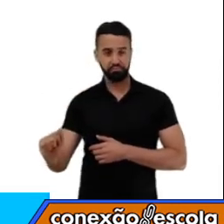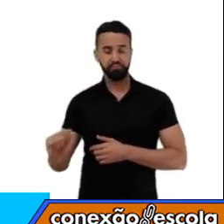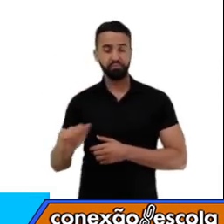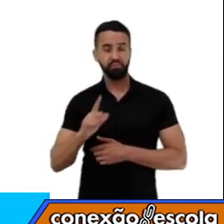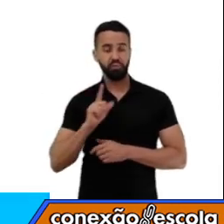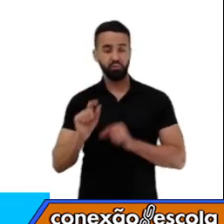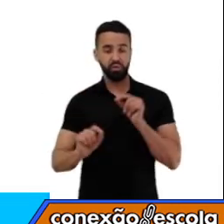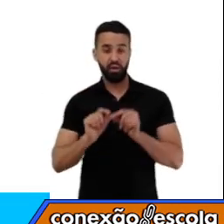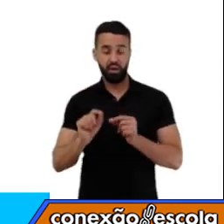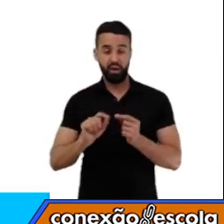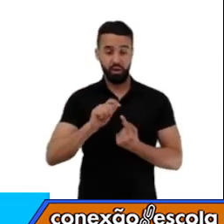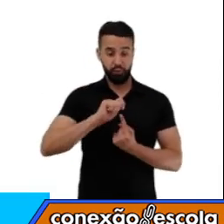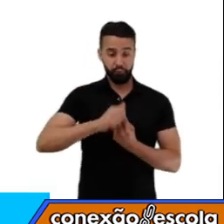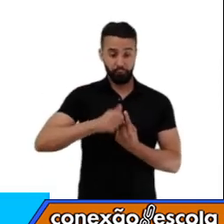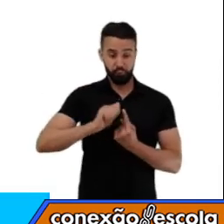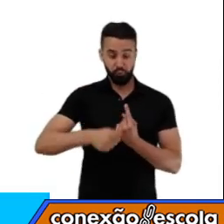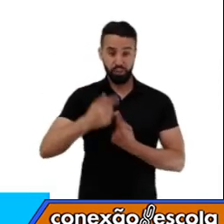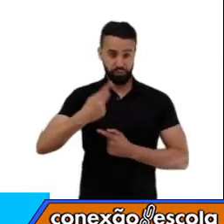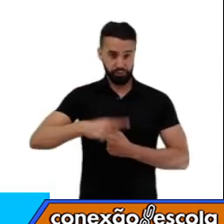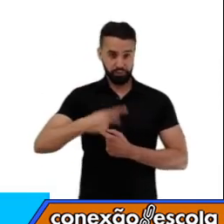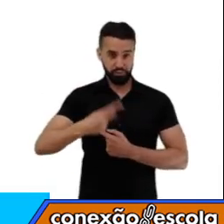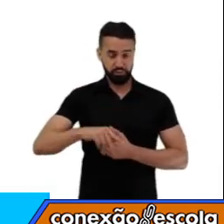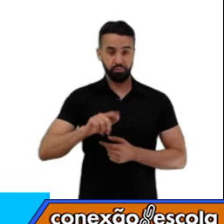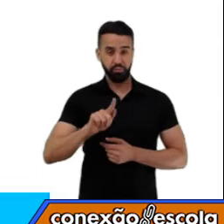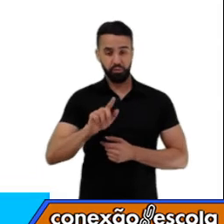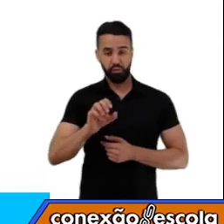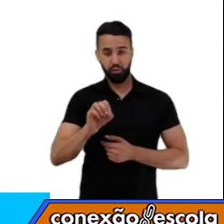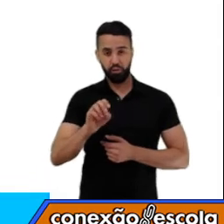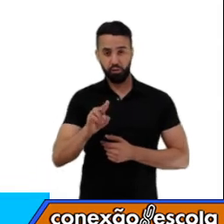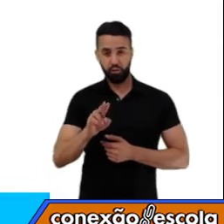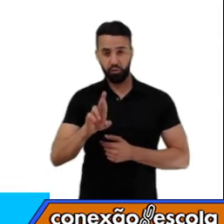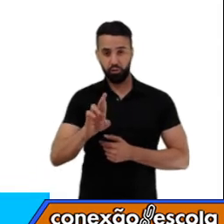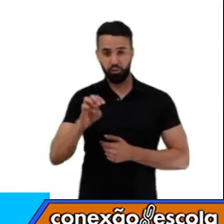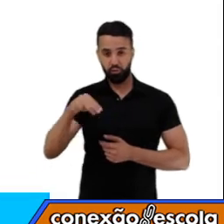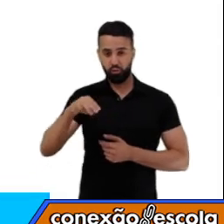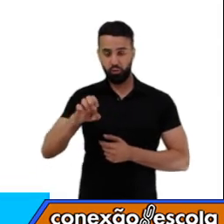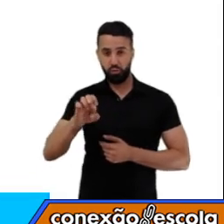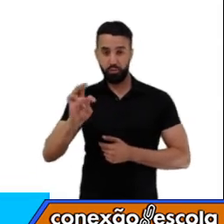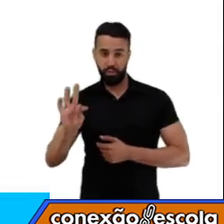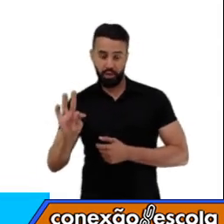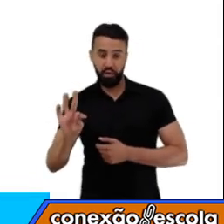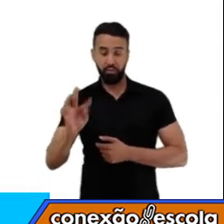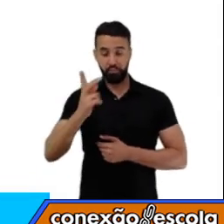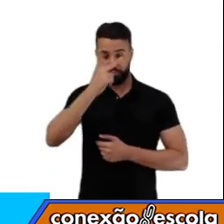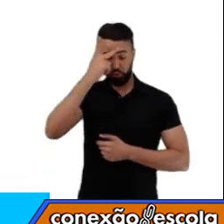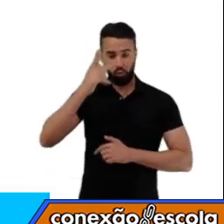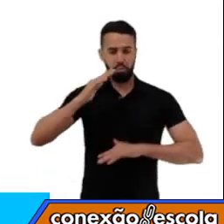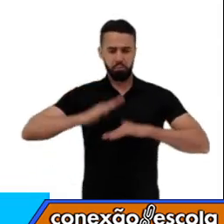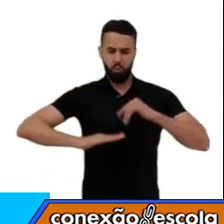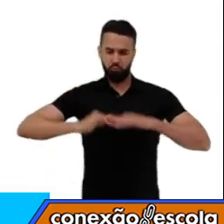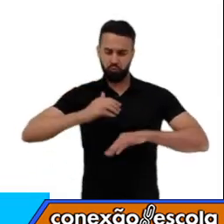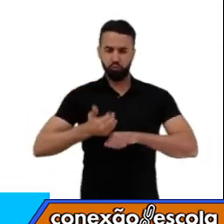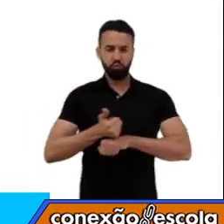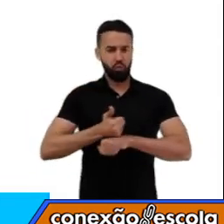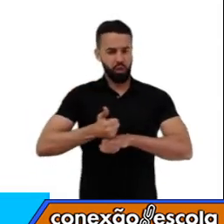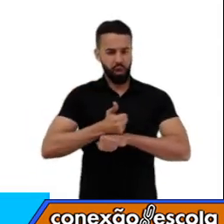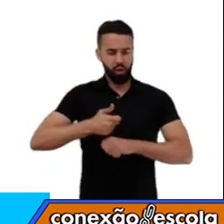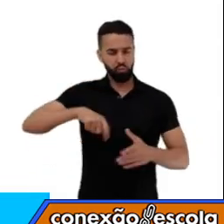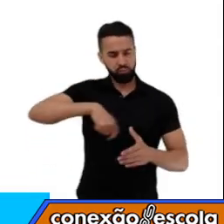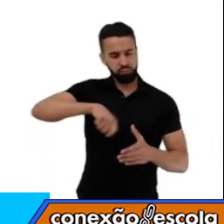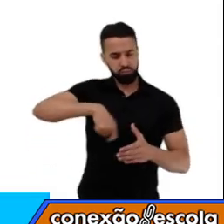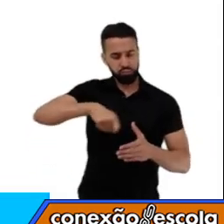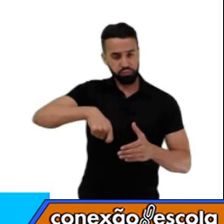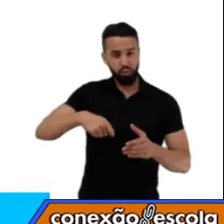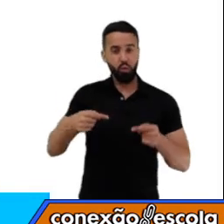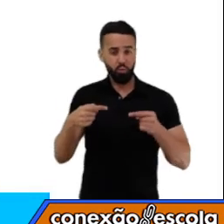Nossa é união e uma fruta que a gente come Gourmet que a pessoa especializada em um tipo de culinária vem do